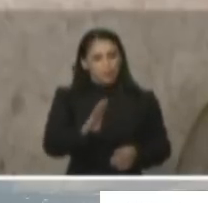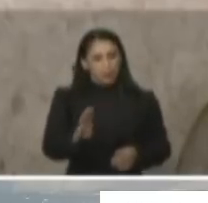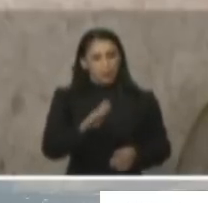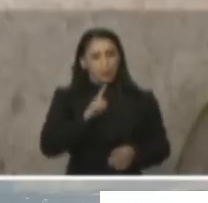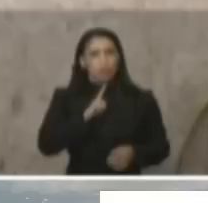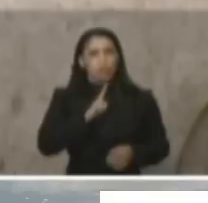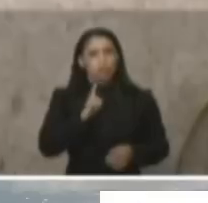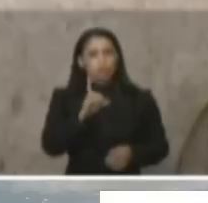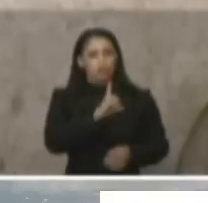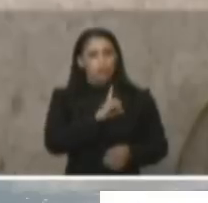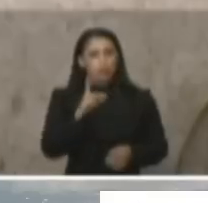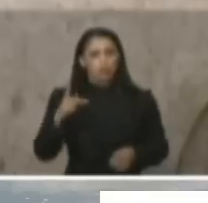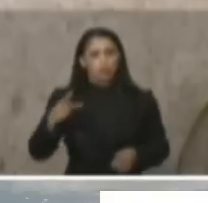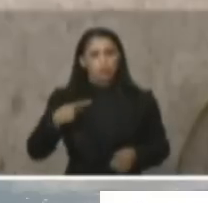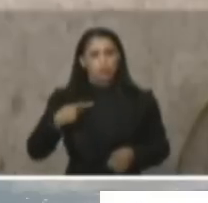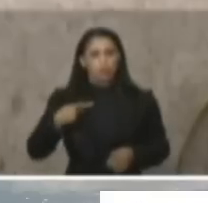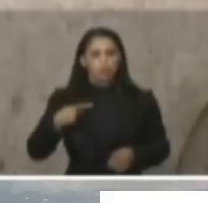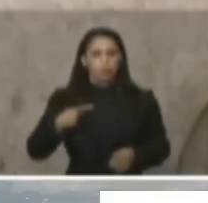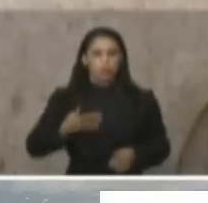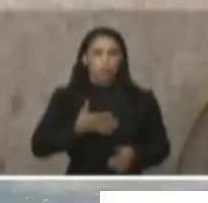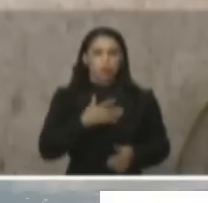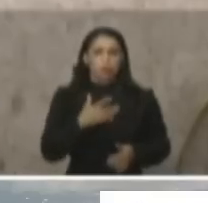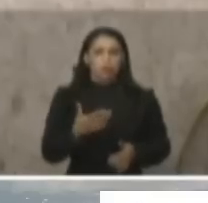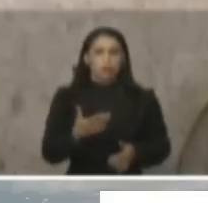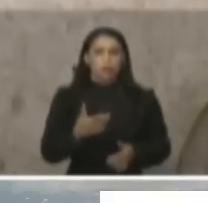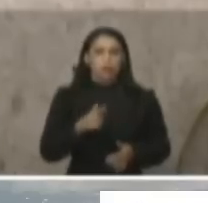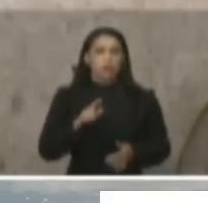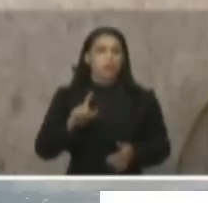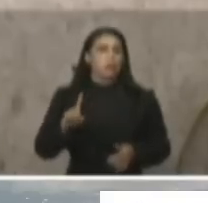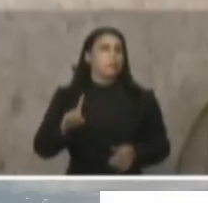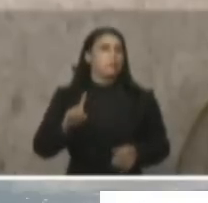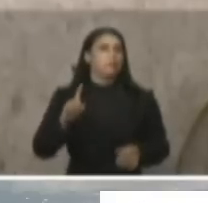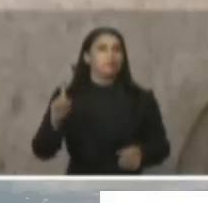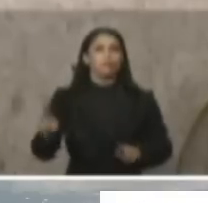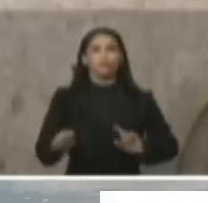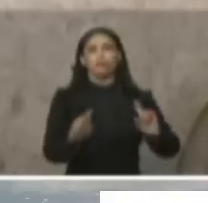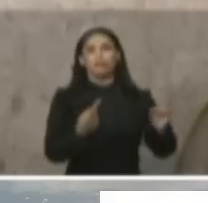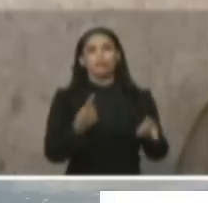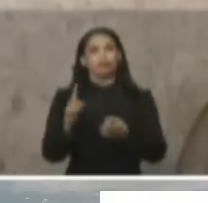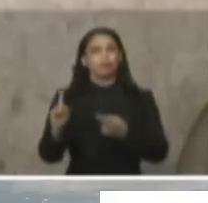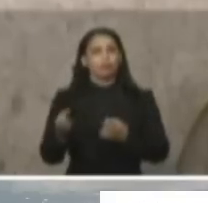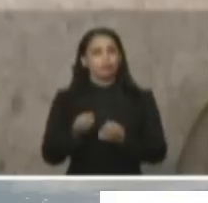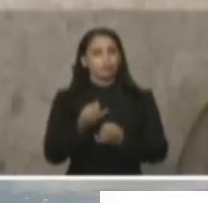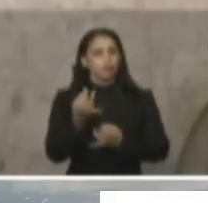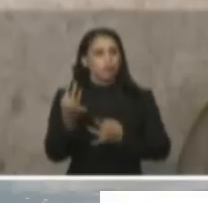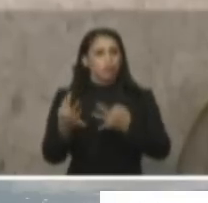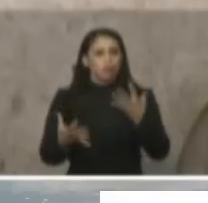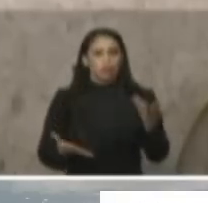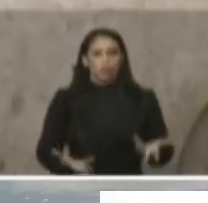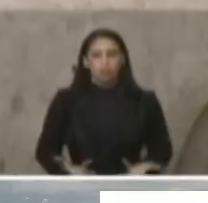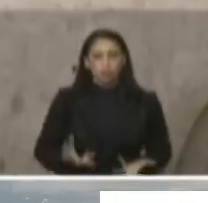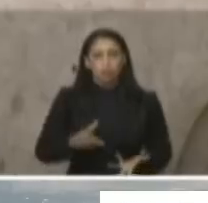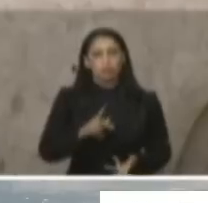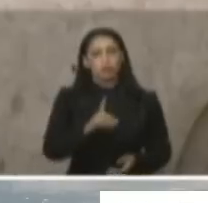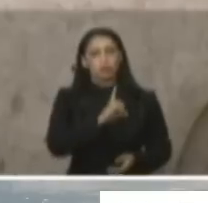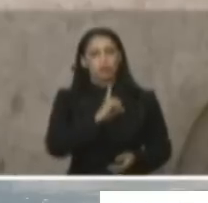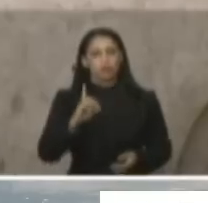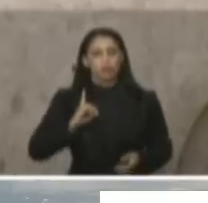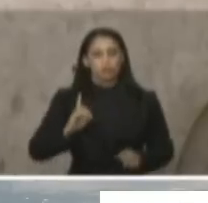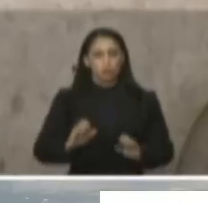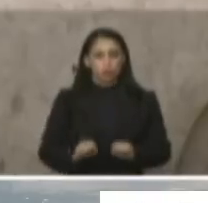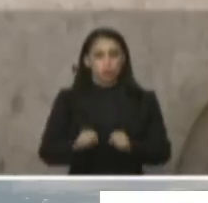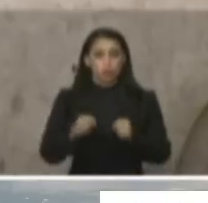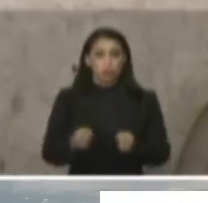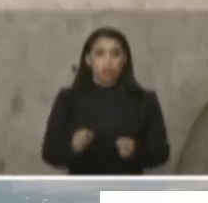o TJ do Rio estaria a restringindo as audiências de Custódia apenas para os casos de flagrante